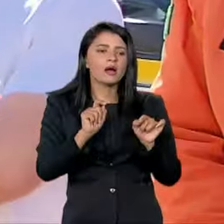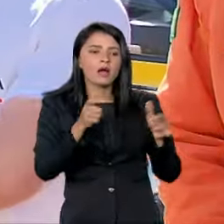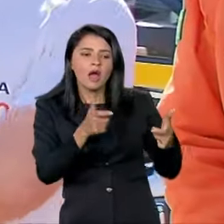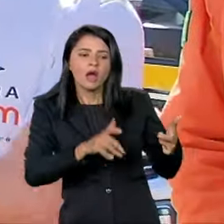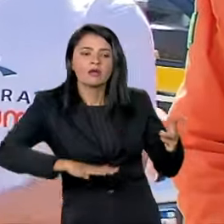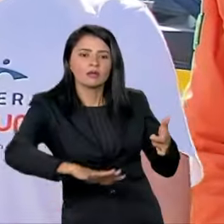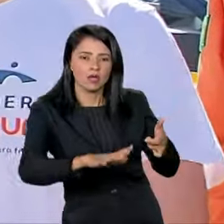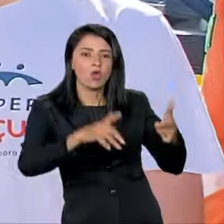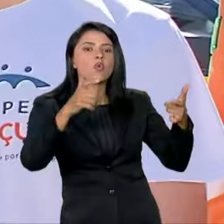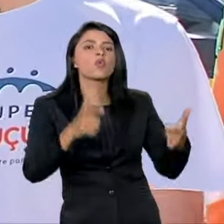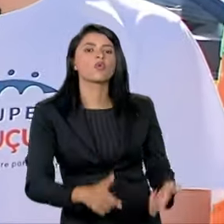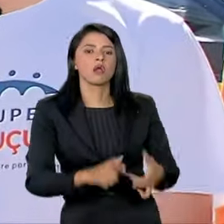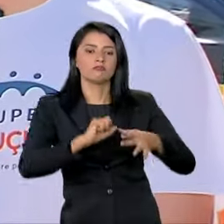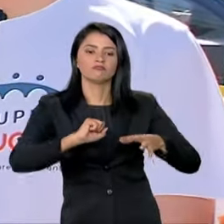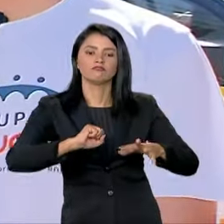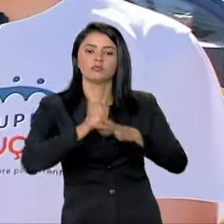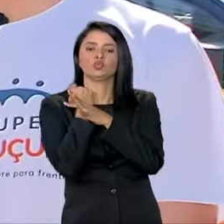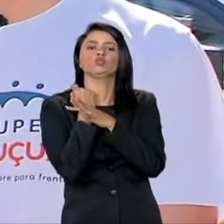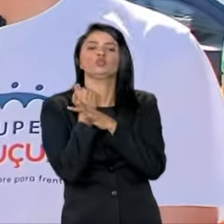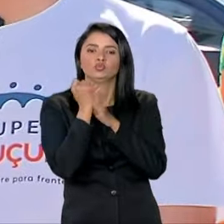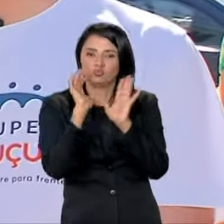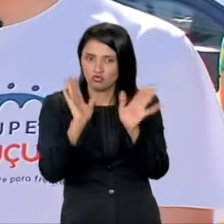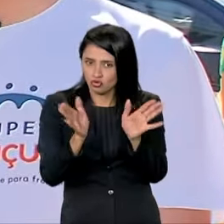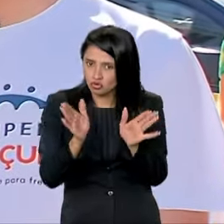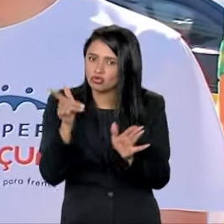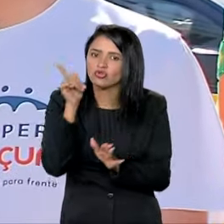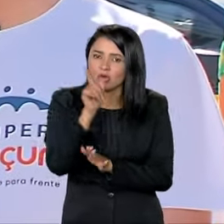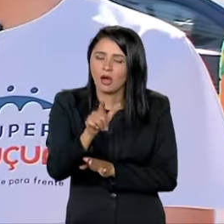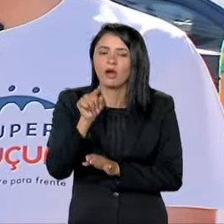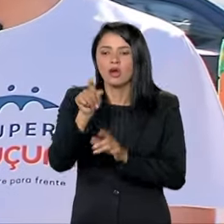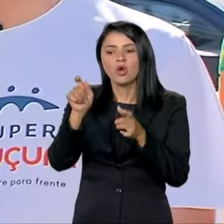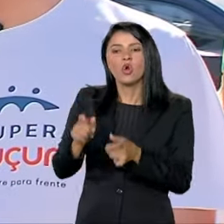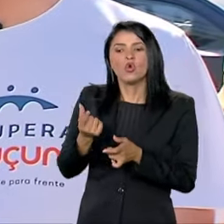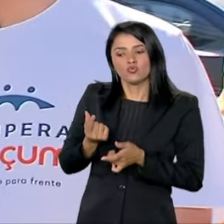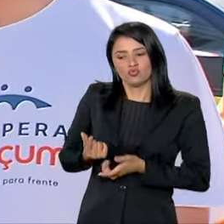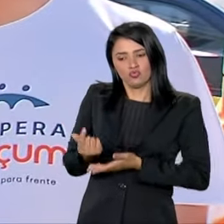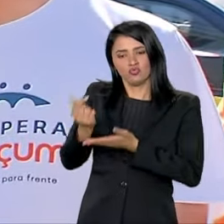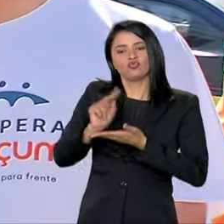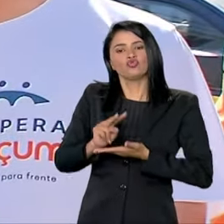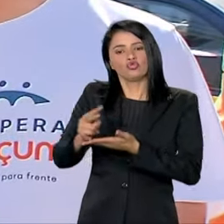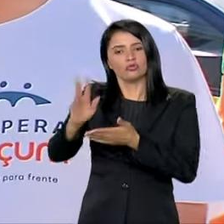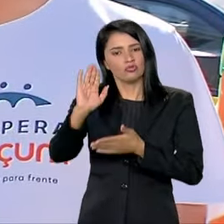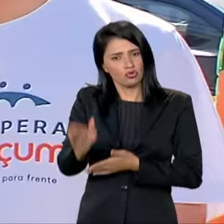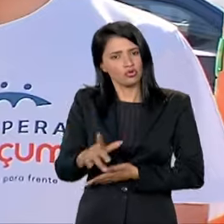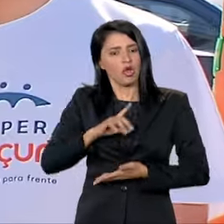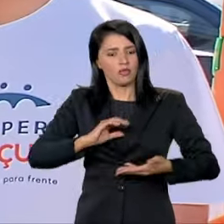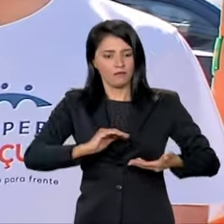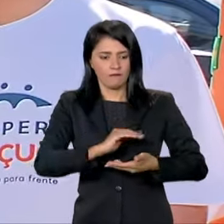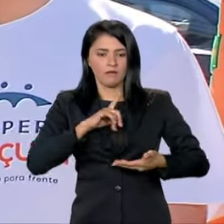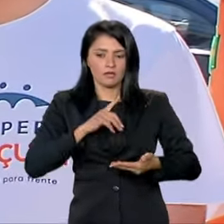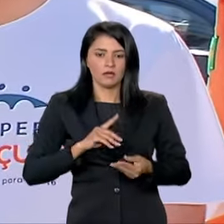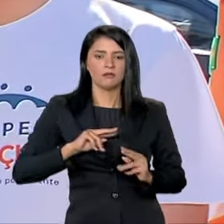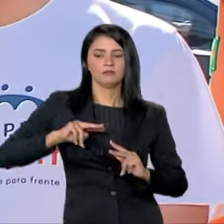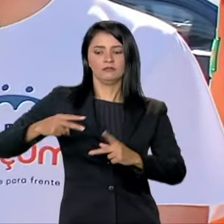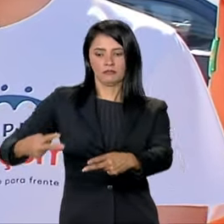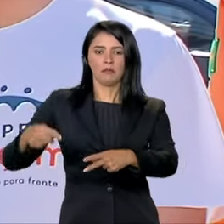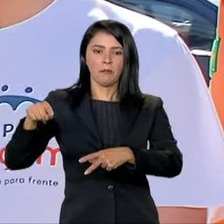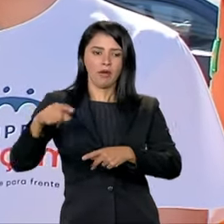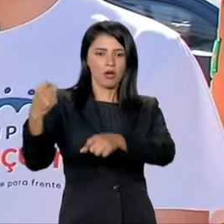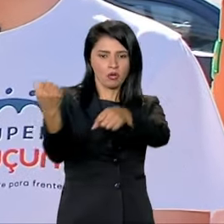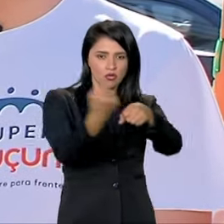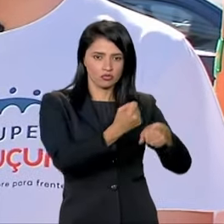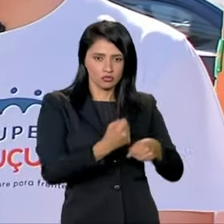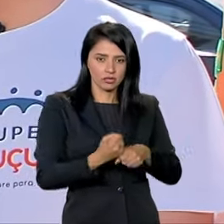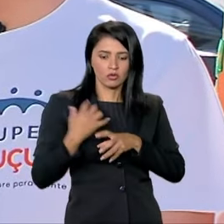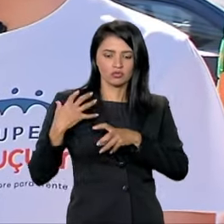terrenos em áreas seguras. Já há a destinação do recurso, por conta da Defesa Civil, para a construção de cerca de